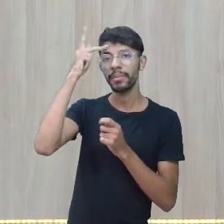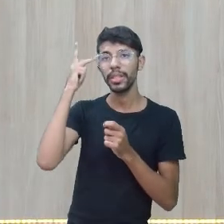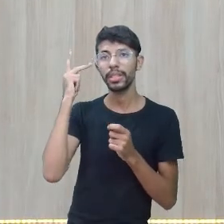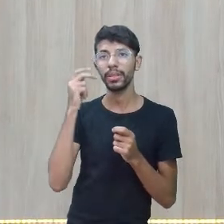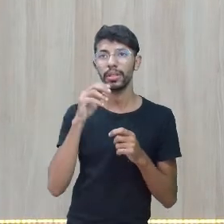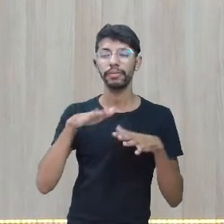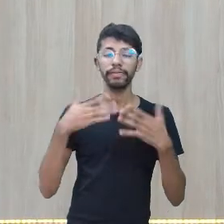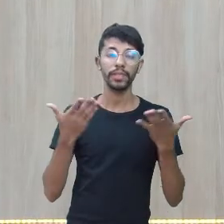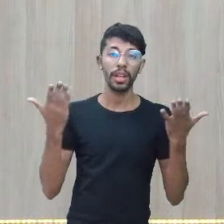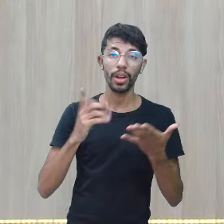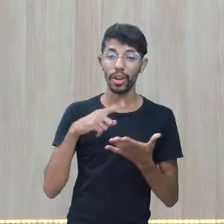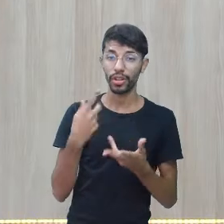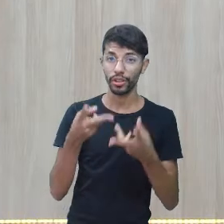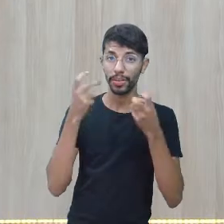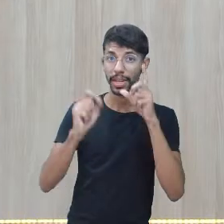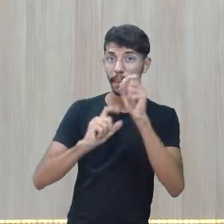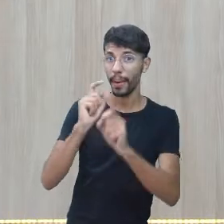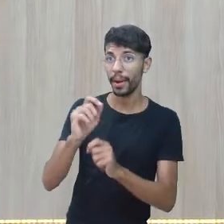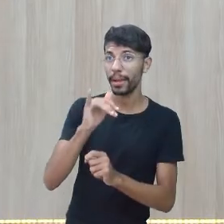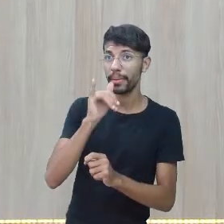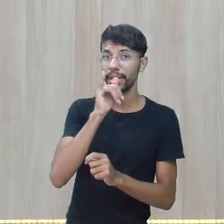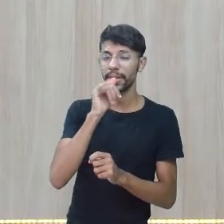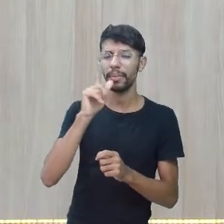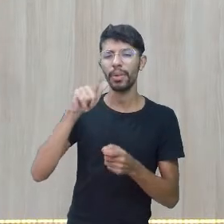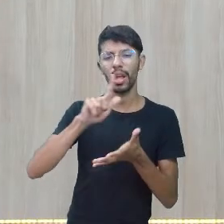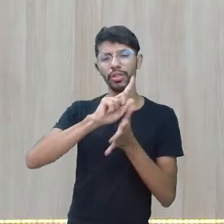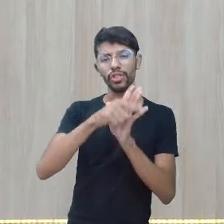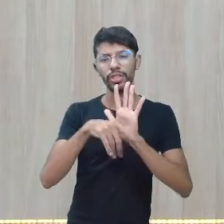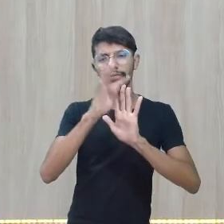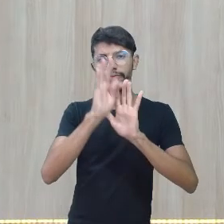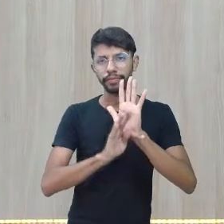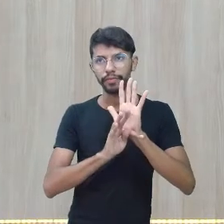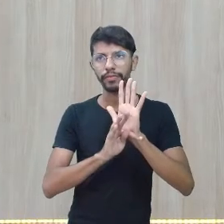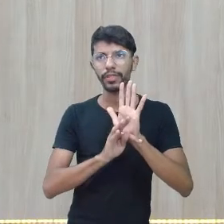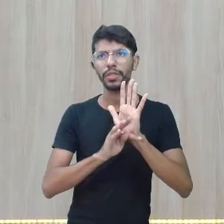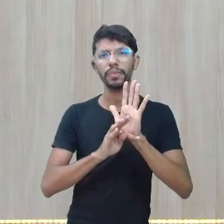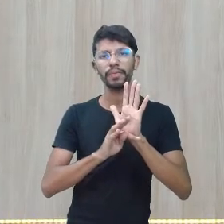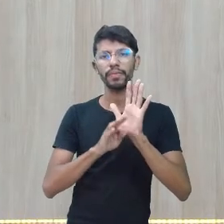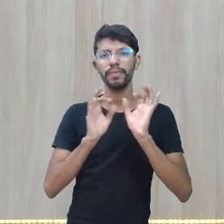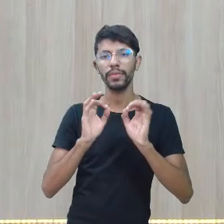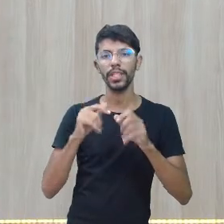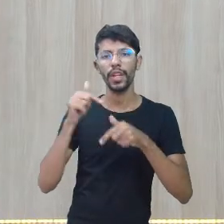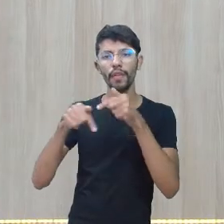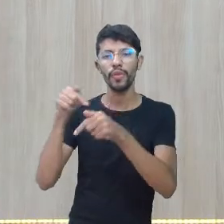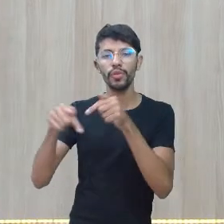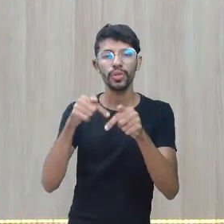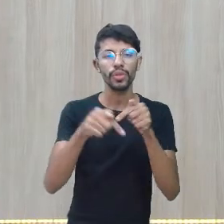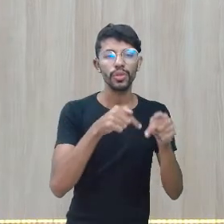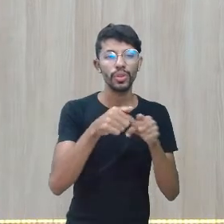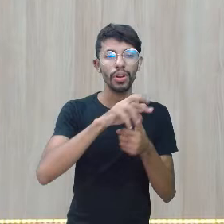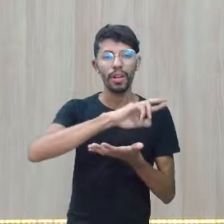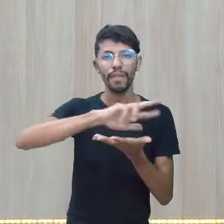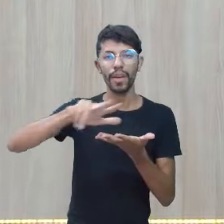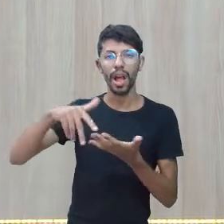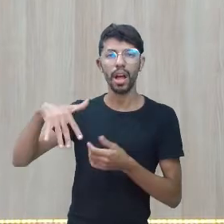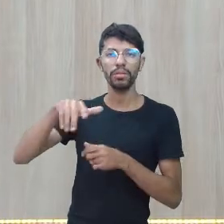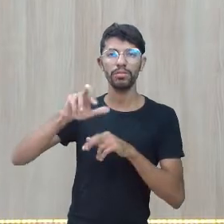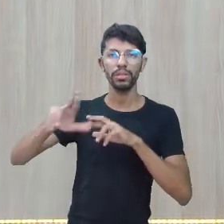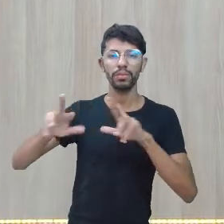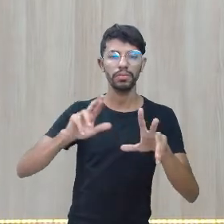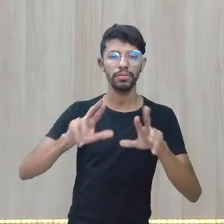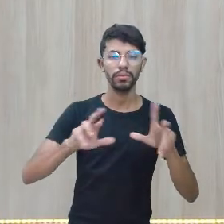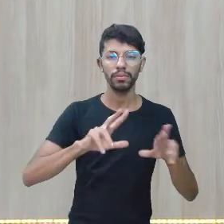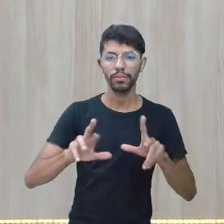Então, agora a gente consegue perceber que é um gênero textual riquíssimo e que funciona em várias esferas diferentes, tá certo? E em